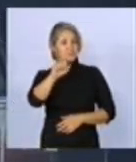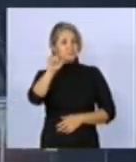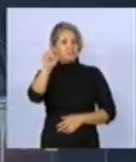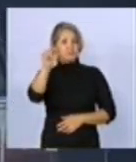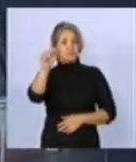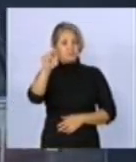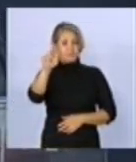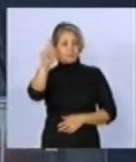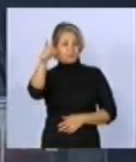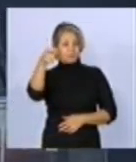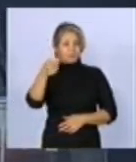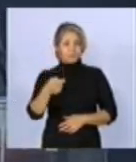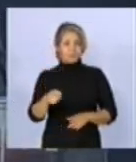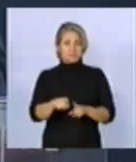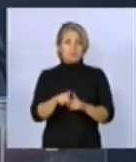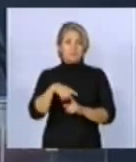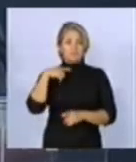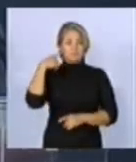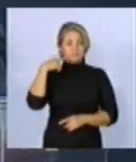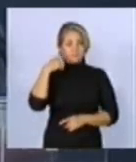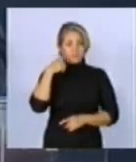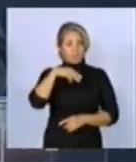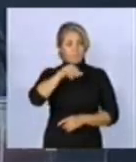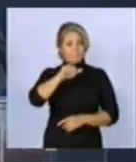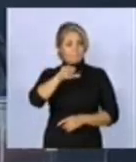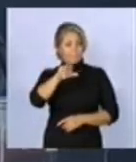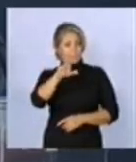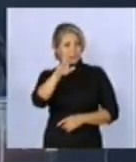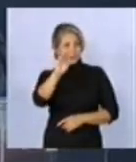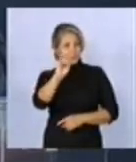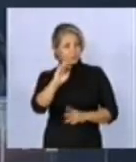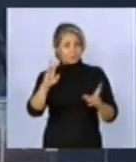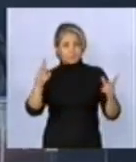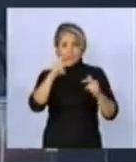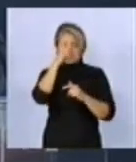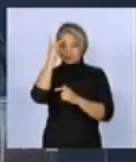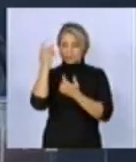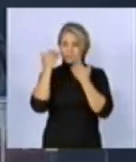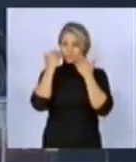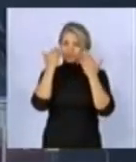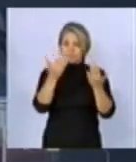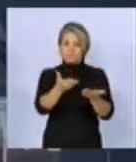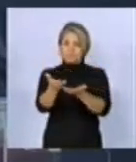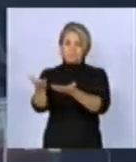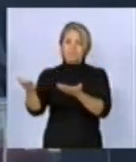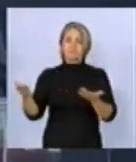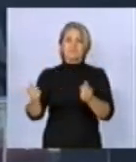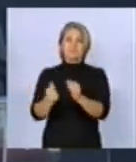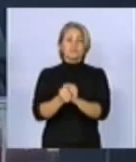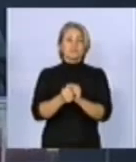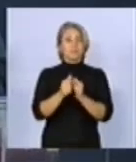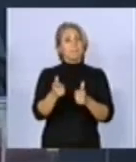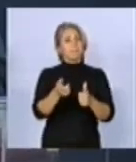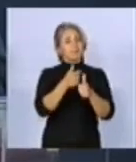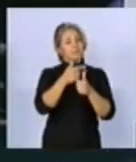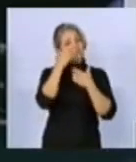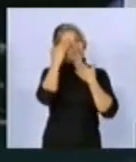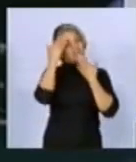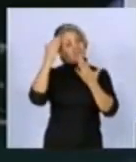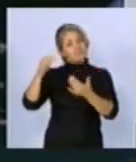subprocurador da República Dr Mauro e a todas autoridades expositores aqui presentes primeiro quero agradecer a